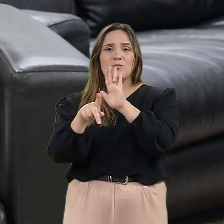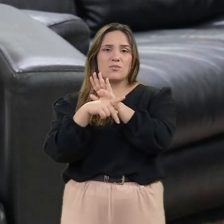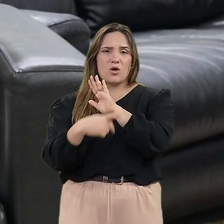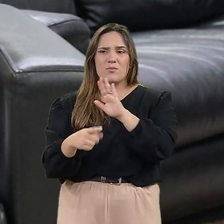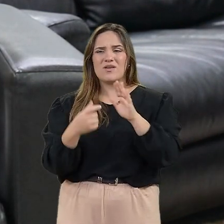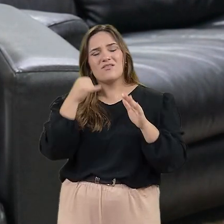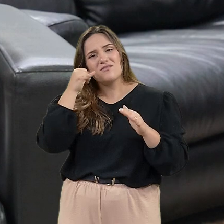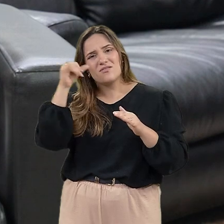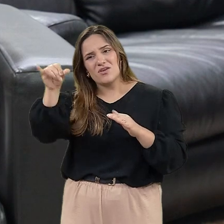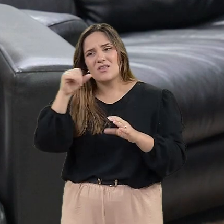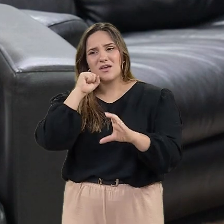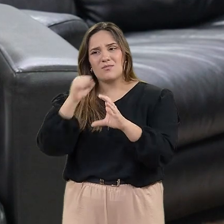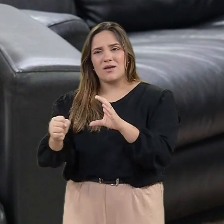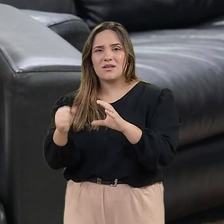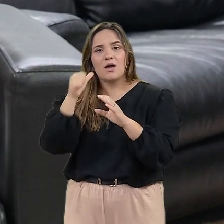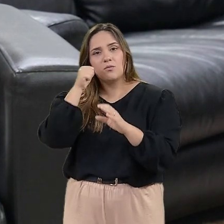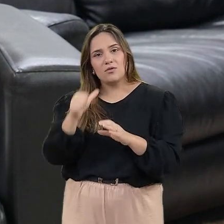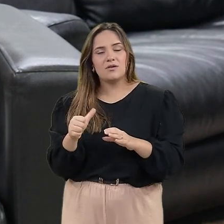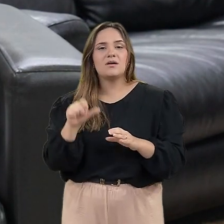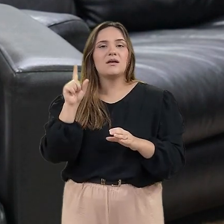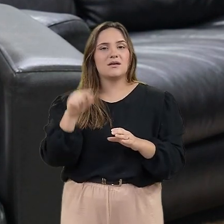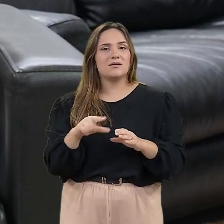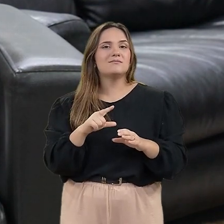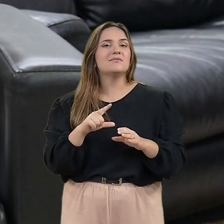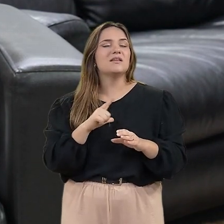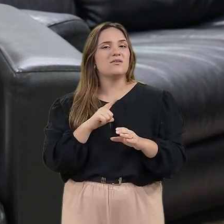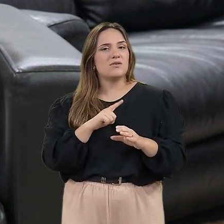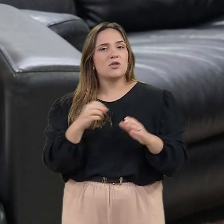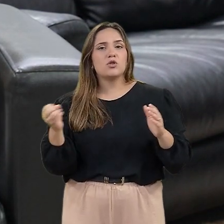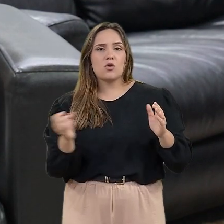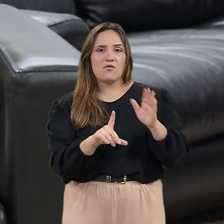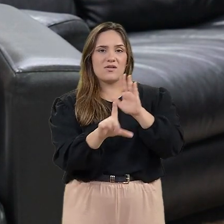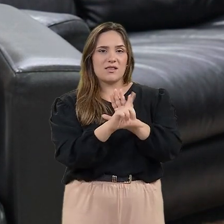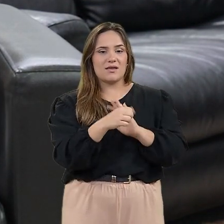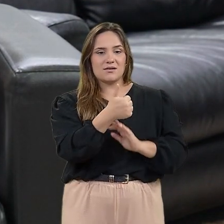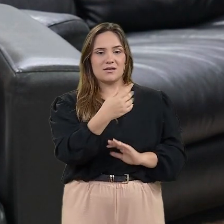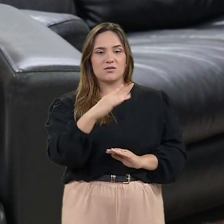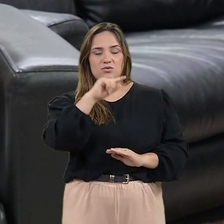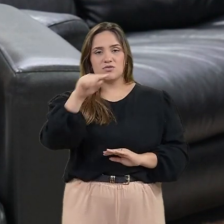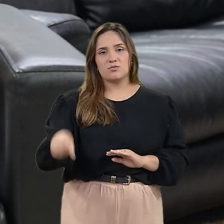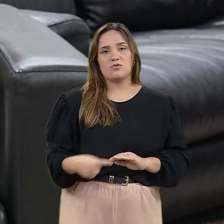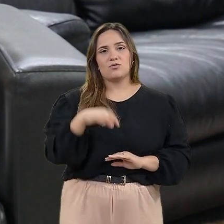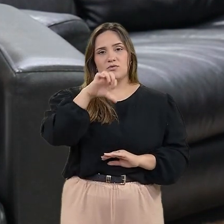legislação vem de encontro a esse cenário dramático. A Lei nº